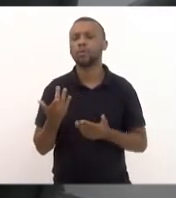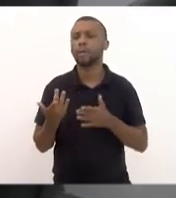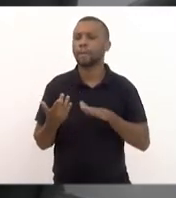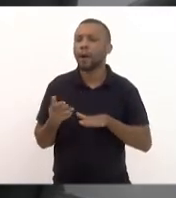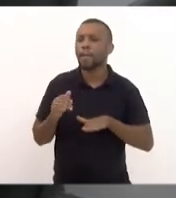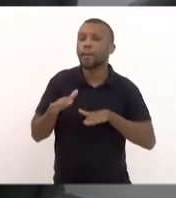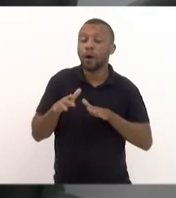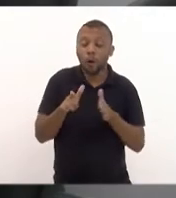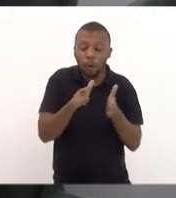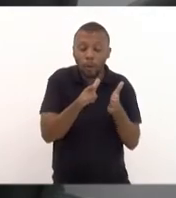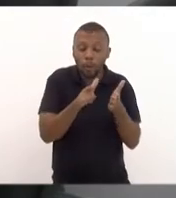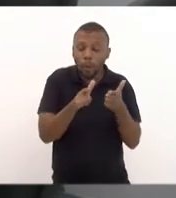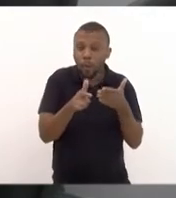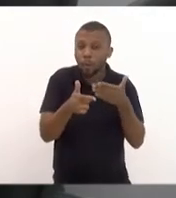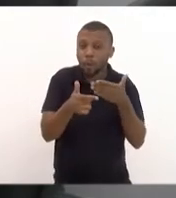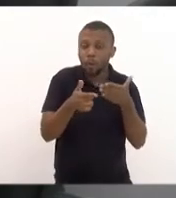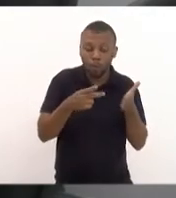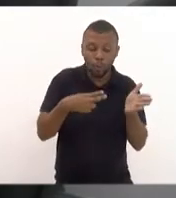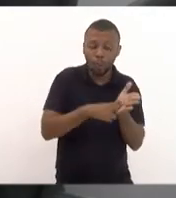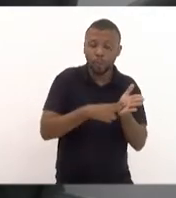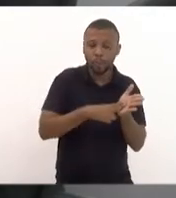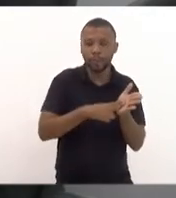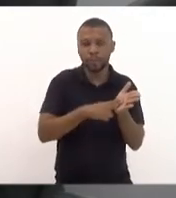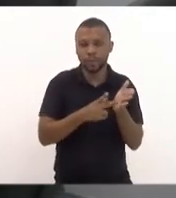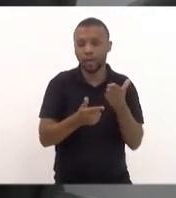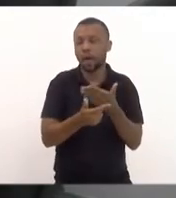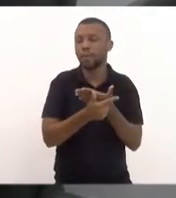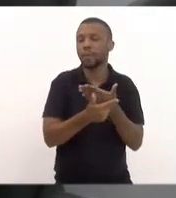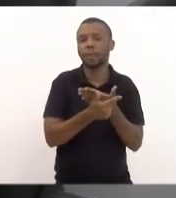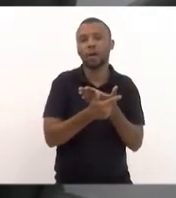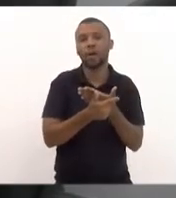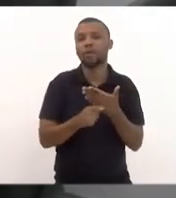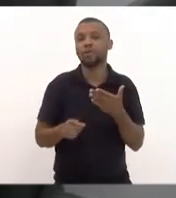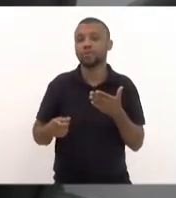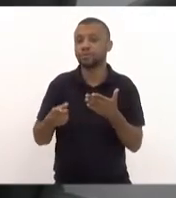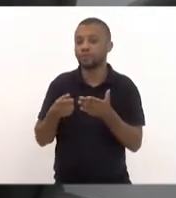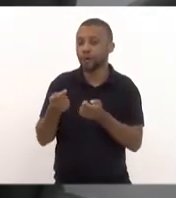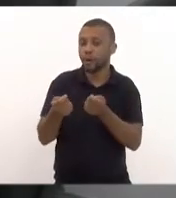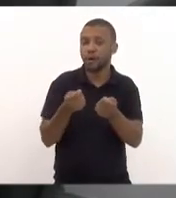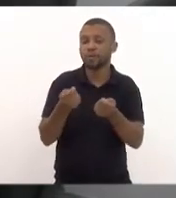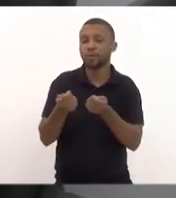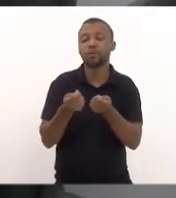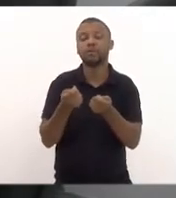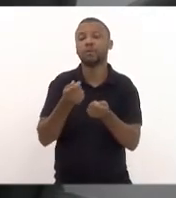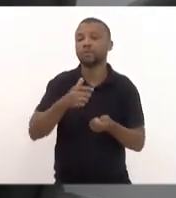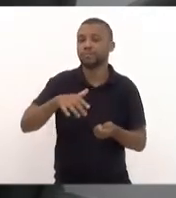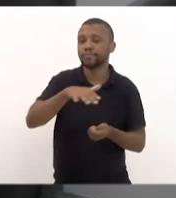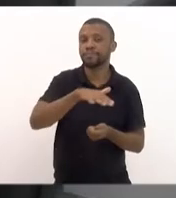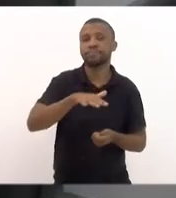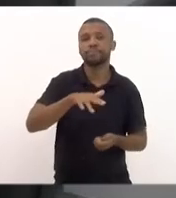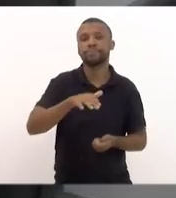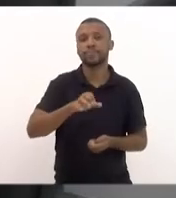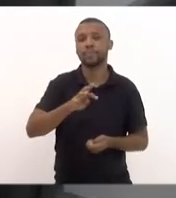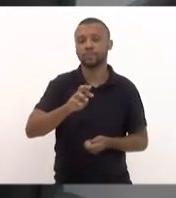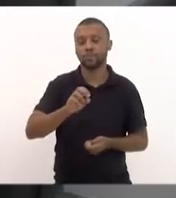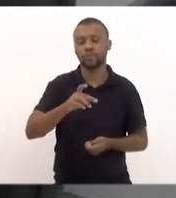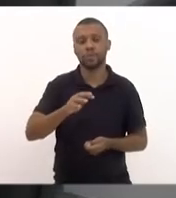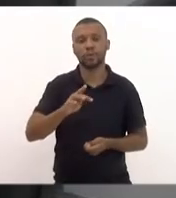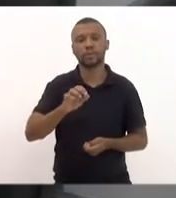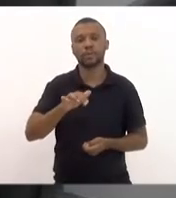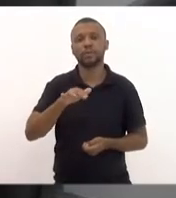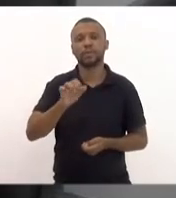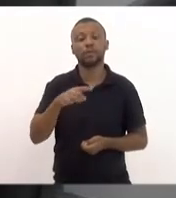cumprimento do papel por parte do Rio Metrópole de coordenação da agenda metropolitana, porque justamente essa era a nossa grande expectativa,